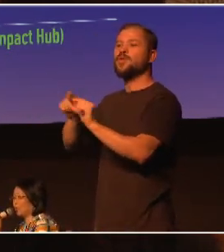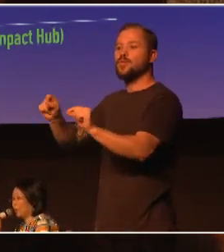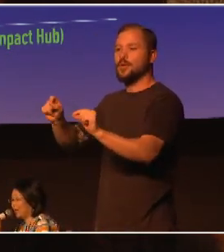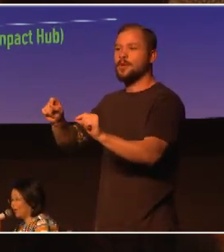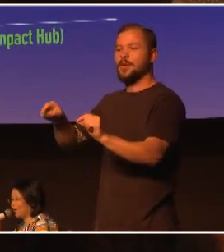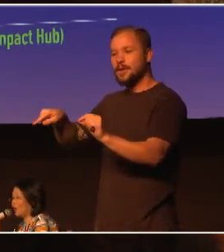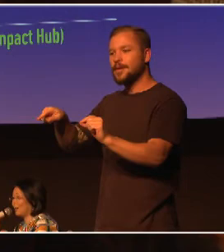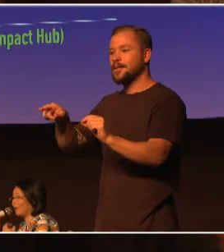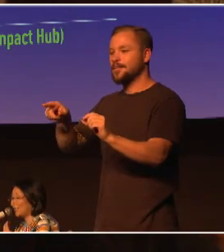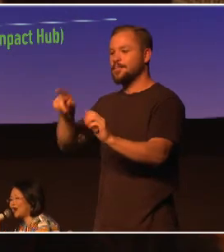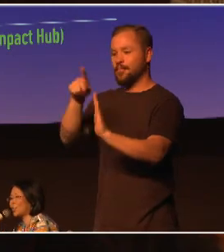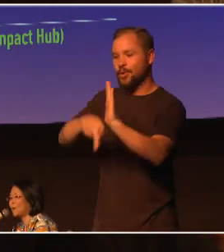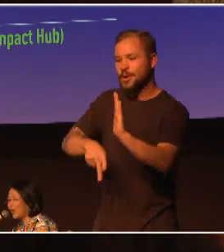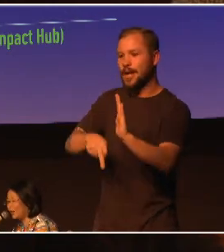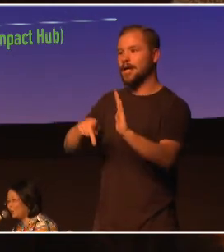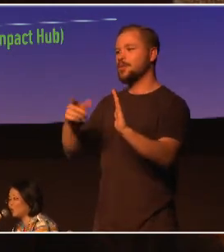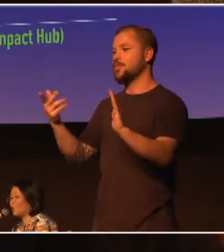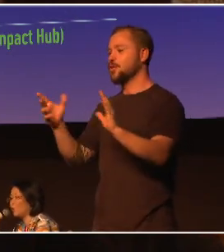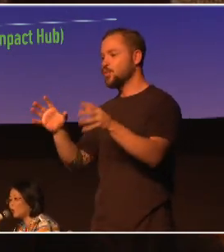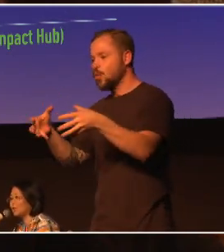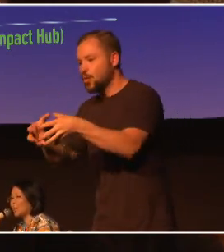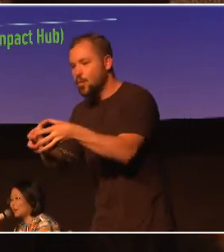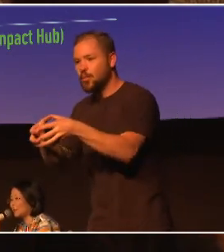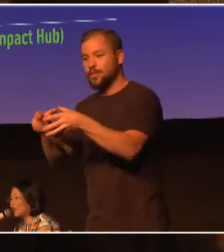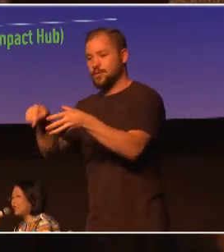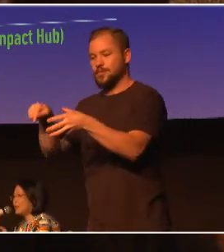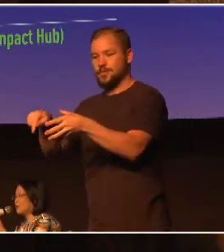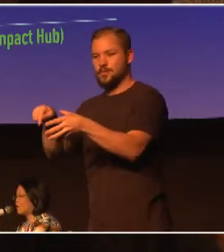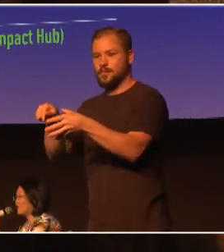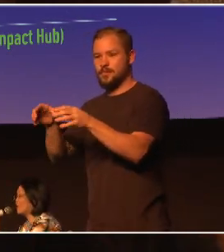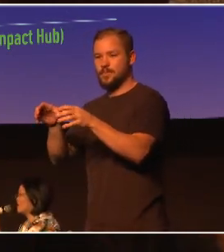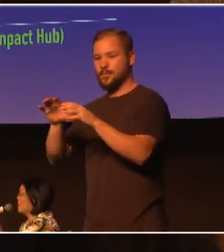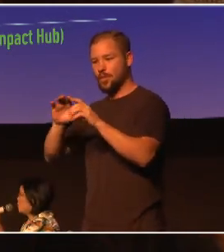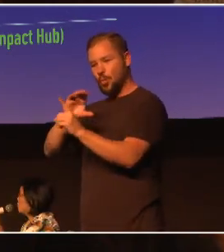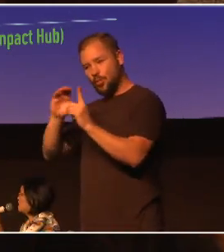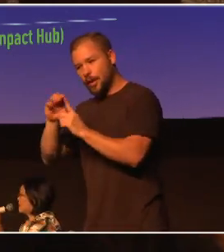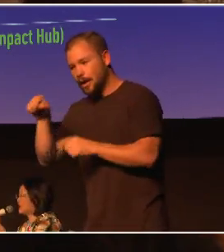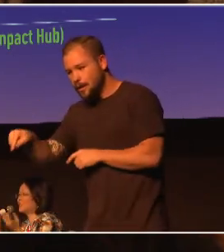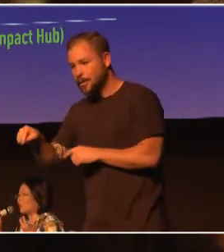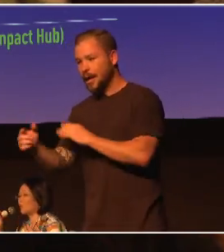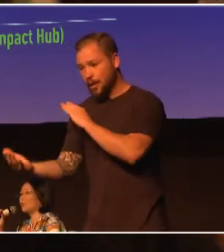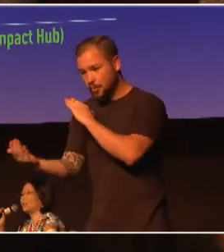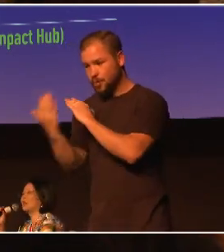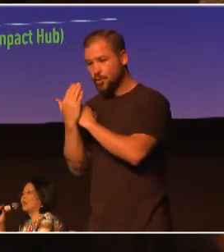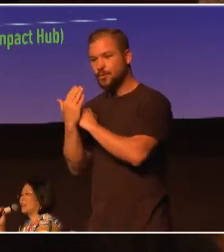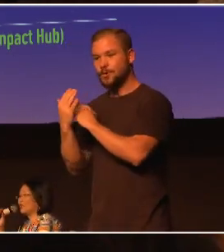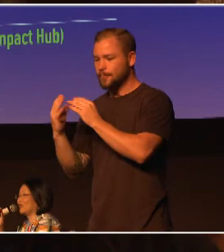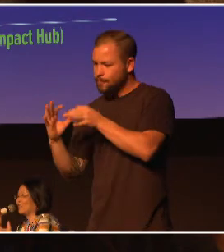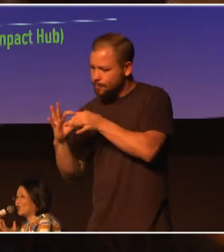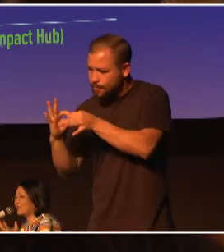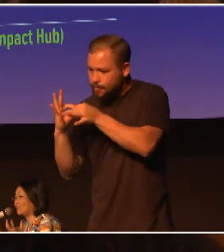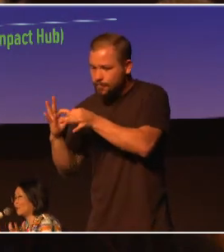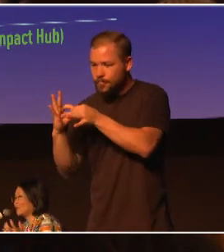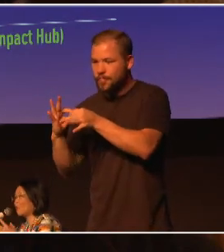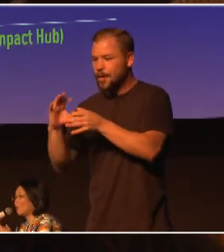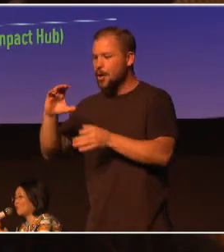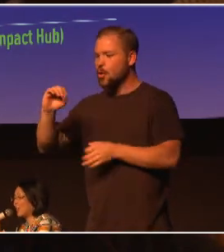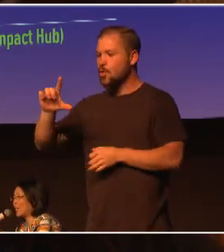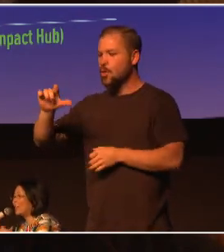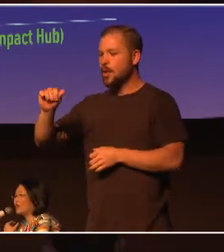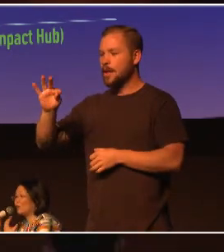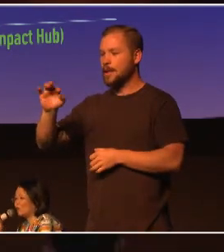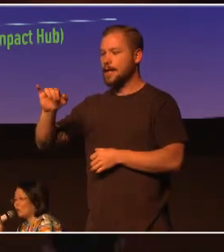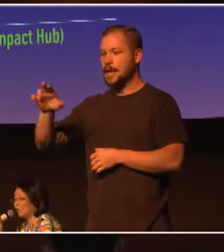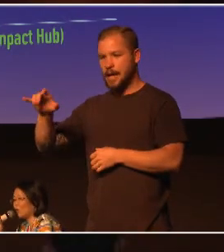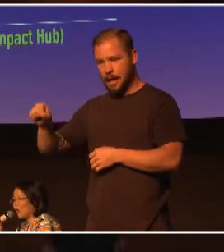desse depende do engajamento de comunidades. Então, são essas comunidades colaterais que, na verdade, vão se